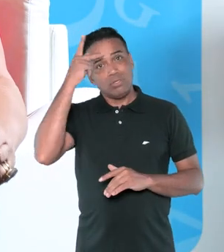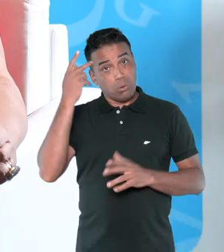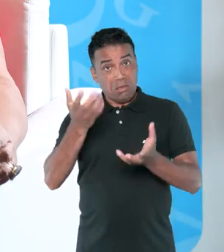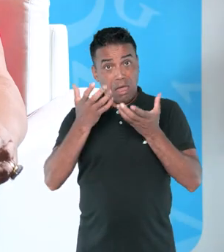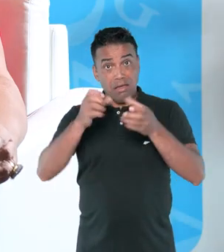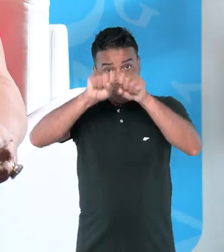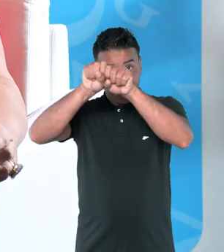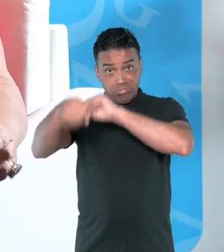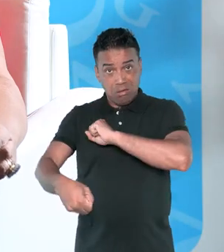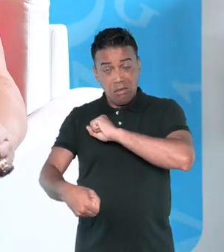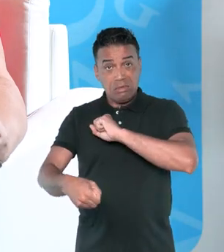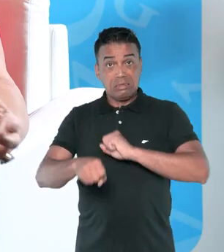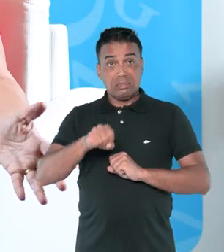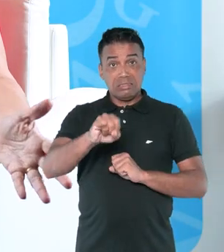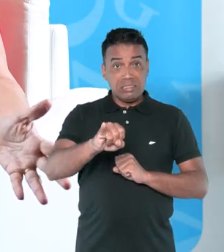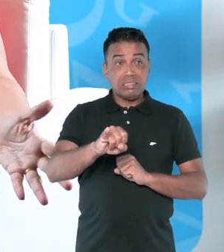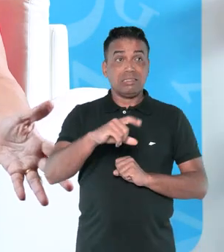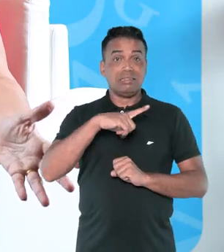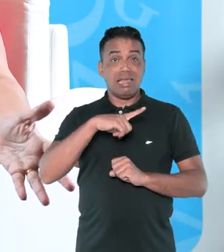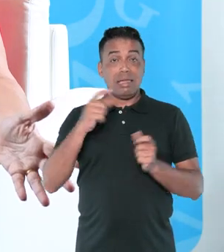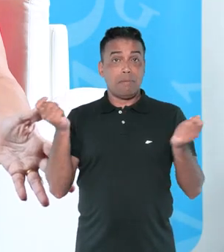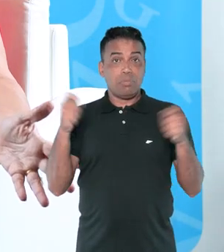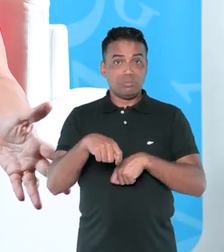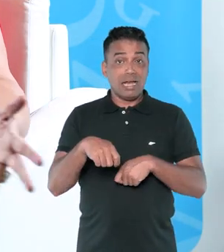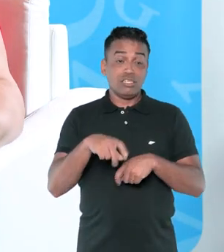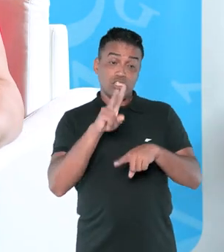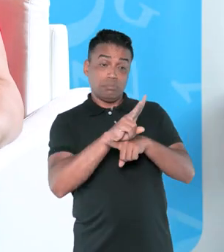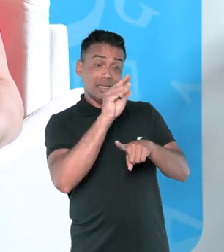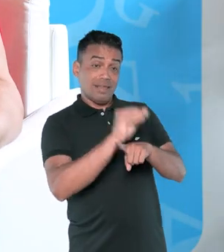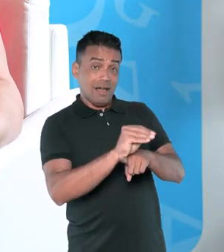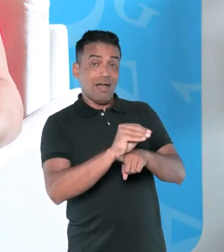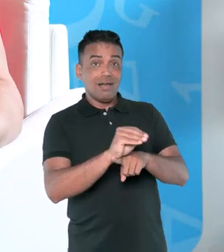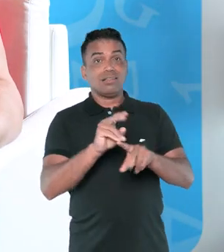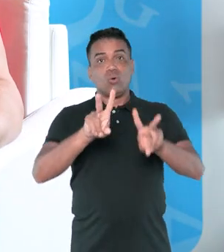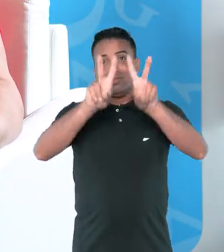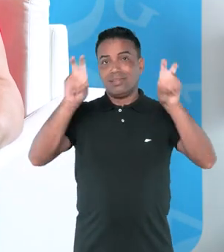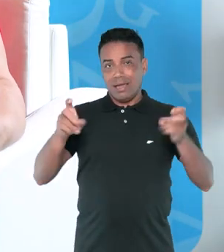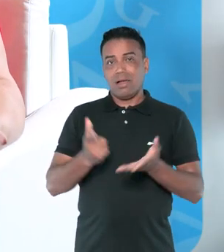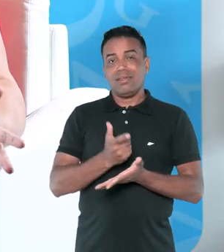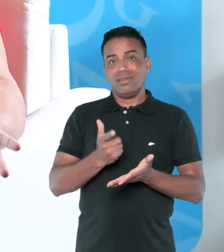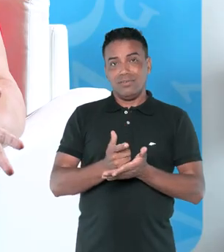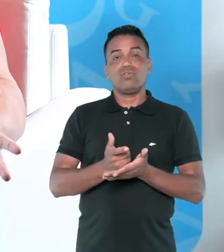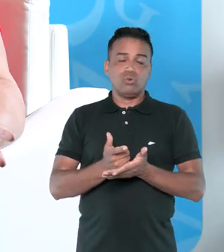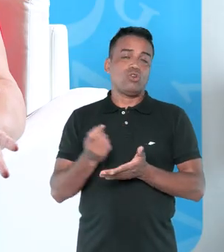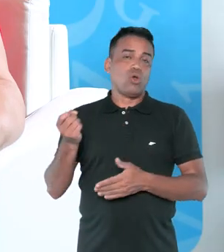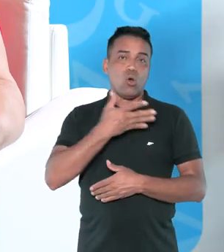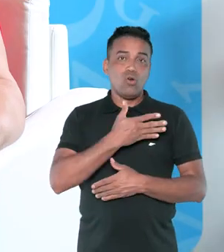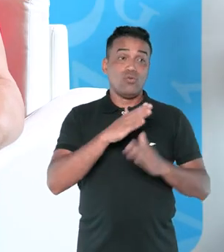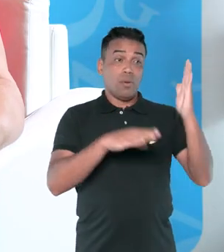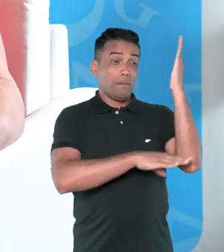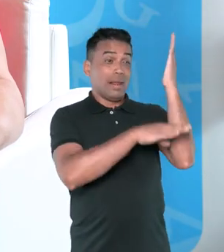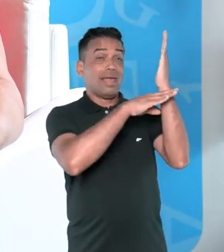demolir. Se existe a possibilidade de preservar, né? Esse tema do livro novo, São Pedro, o prédio estava condenado, de